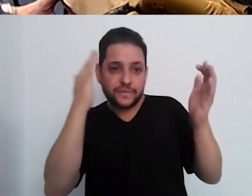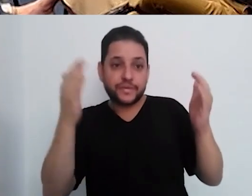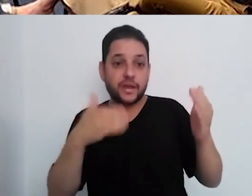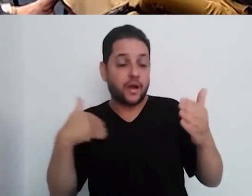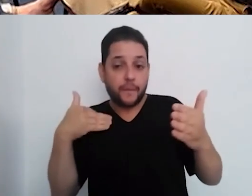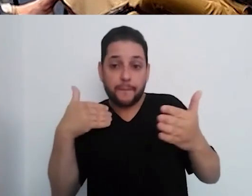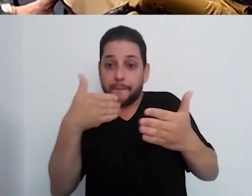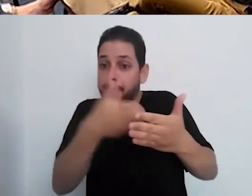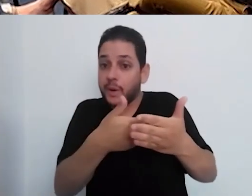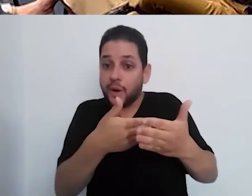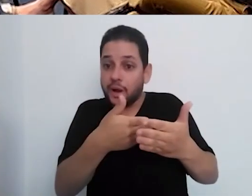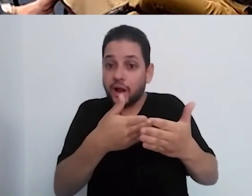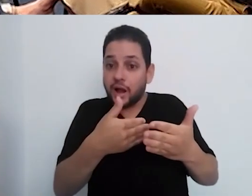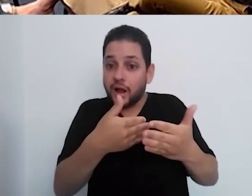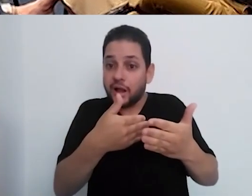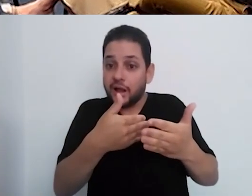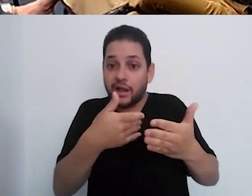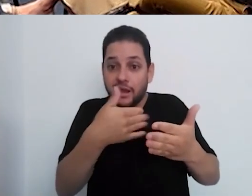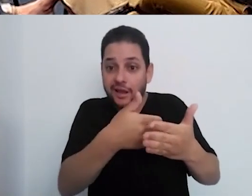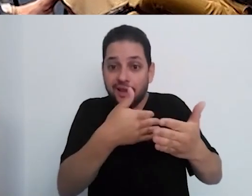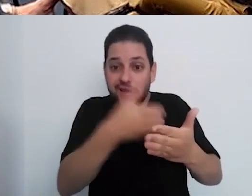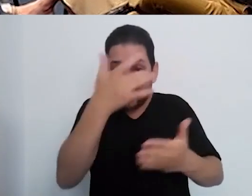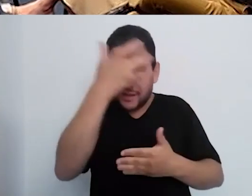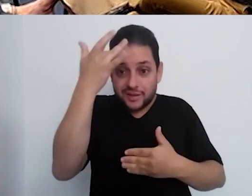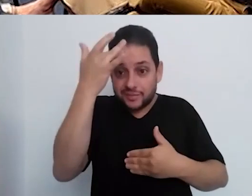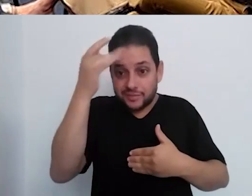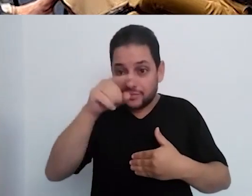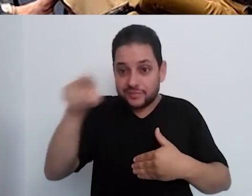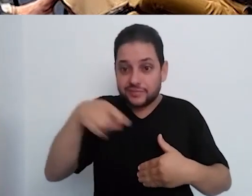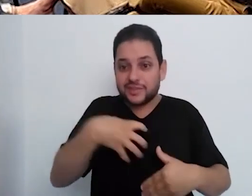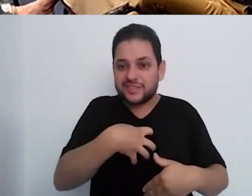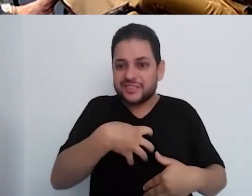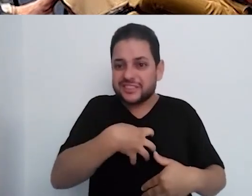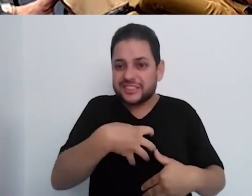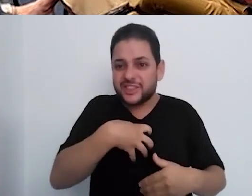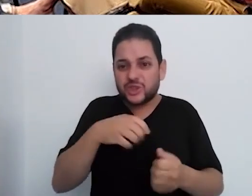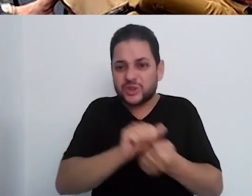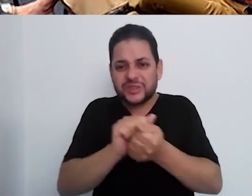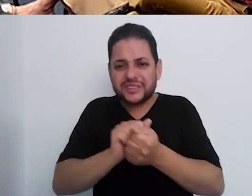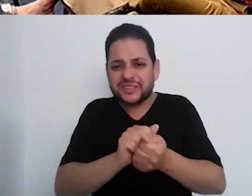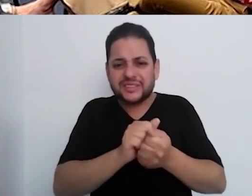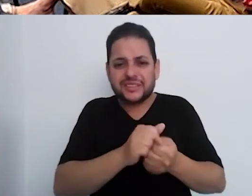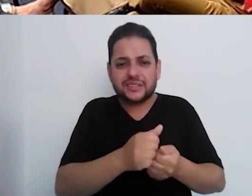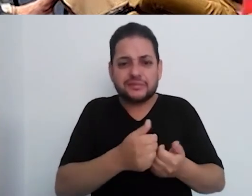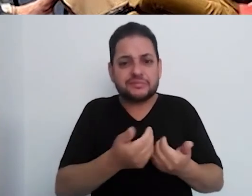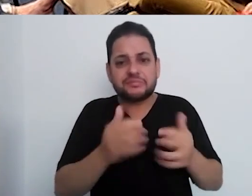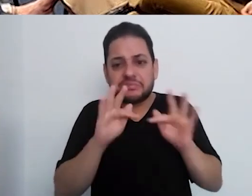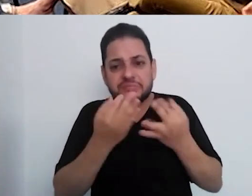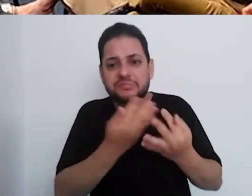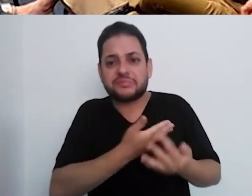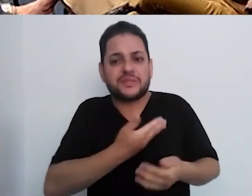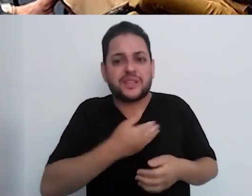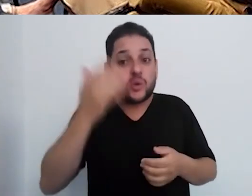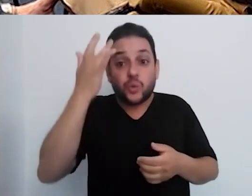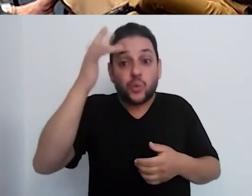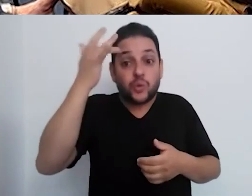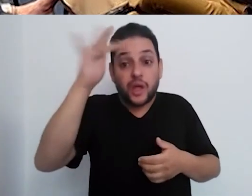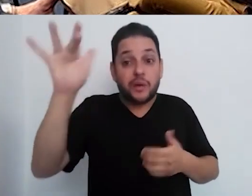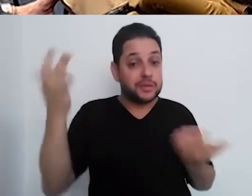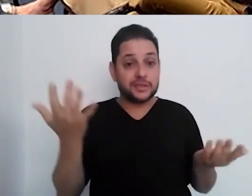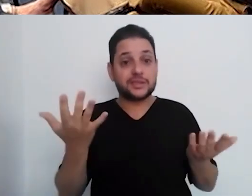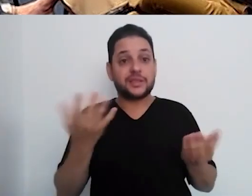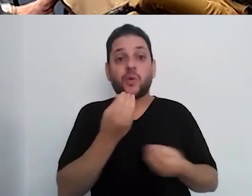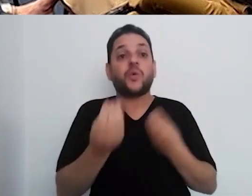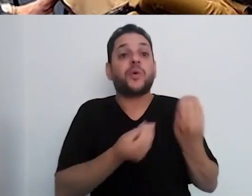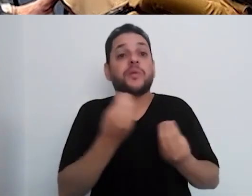vivo, as pessoas envolvidas ainda não tiveram tempo de refletir, ainda não entenderam as consequências que aquele caso vai ter nem para o processo em si, nem para a